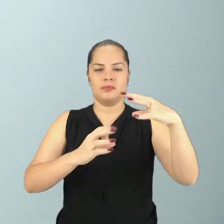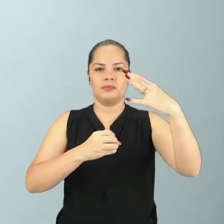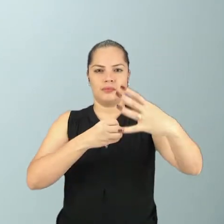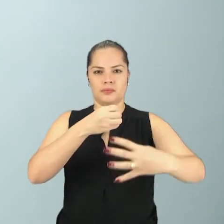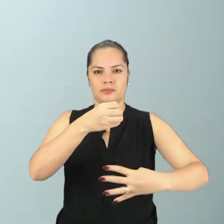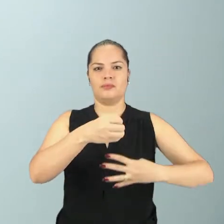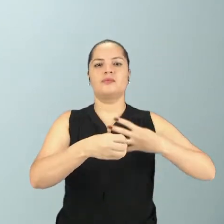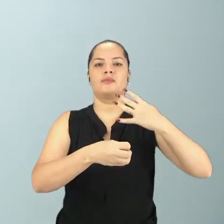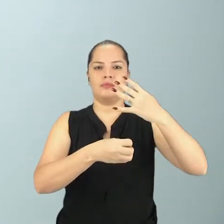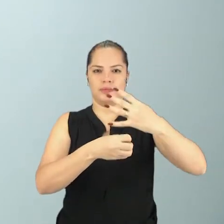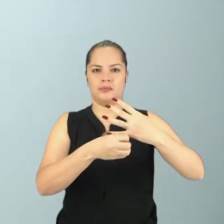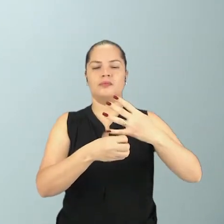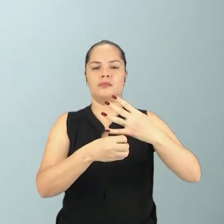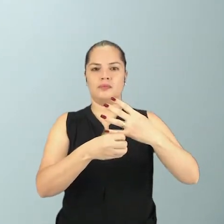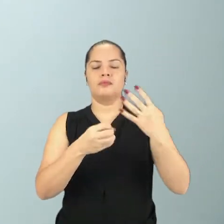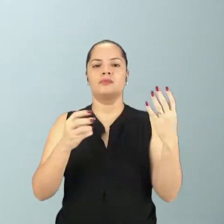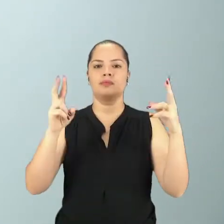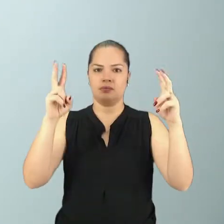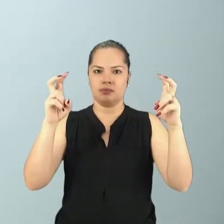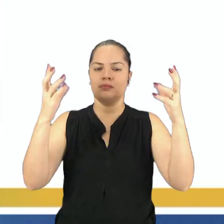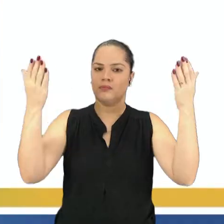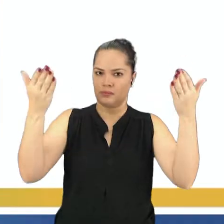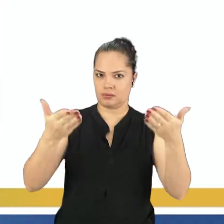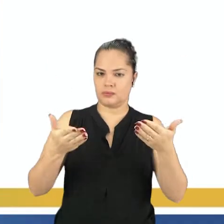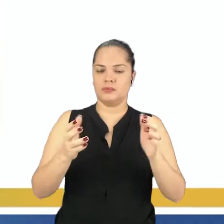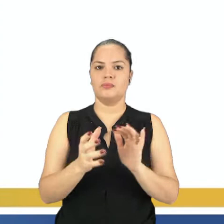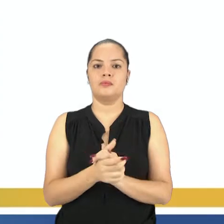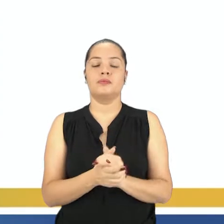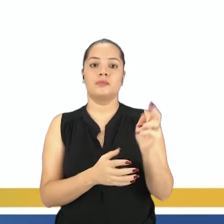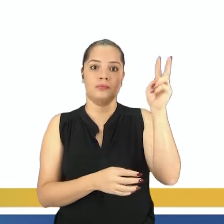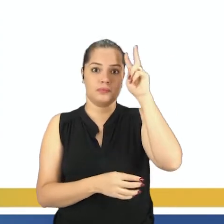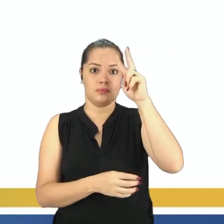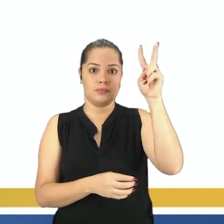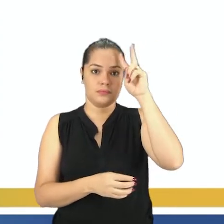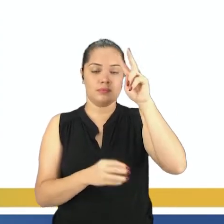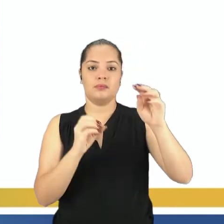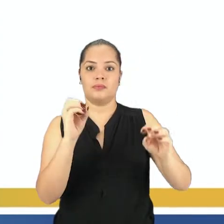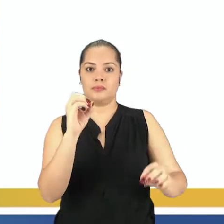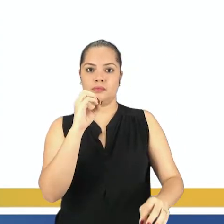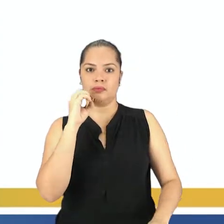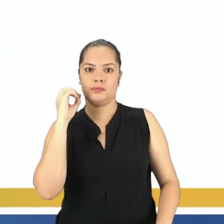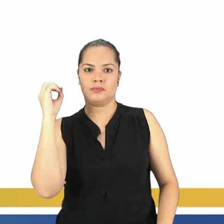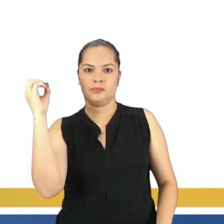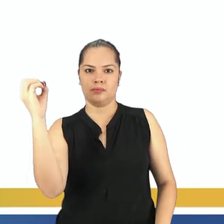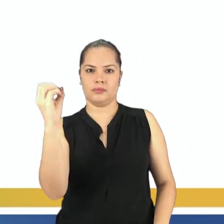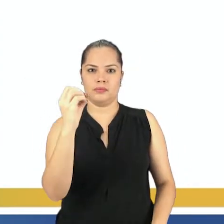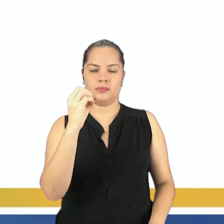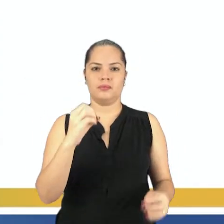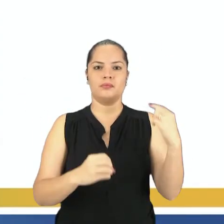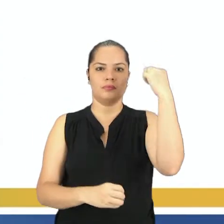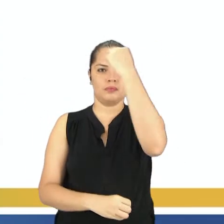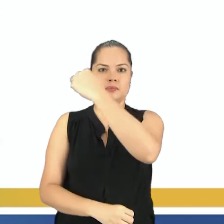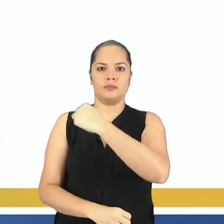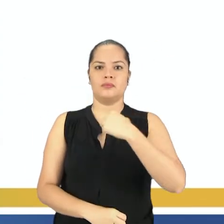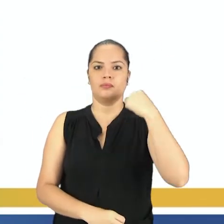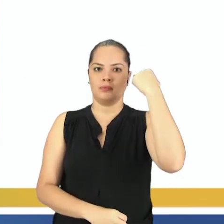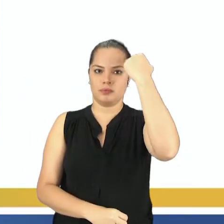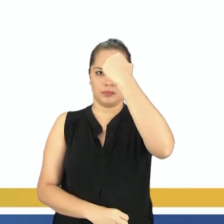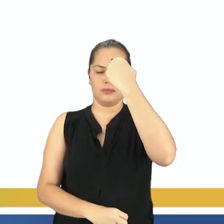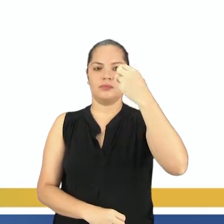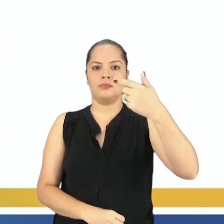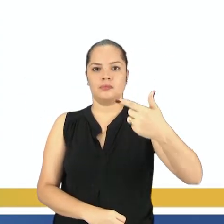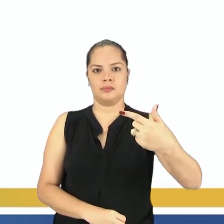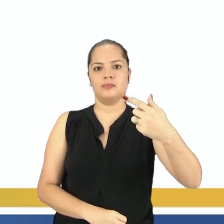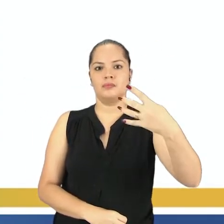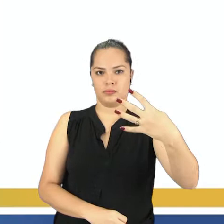nosso, né, foco de hoje. Lembrando que essa rotação ela dura mais ou menos 24 horas, por isso que o dia tem 24